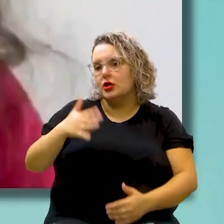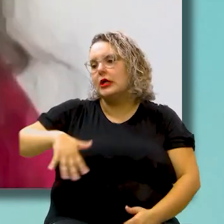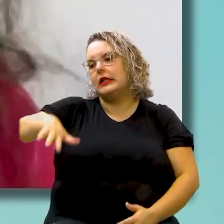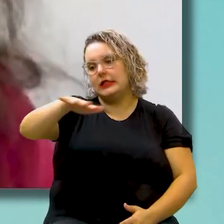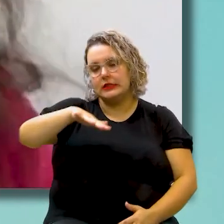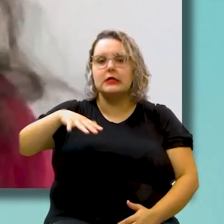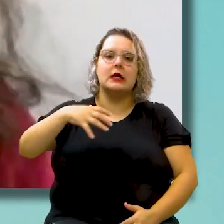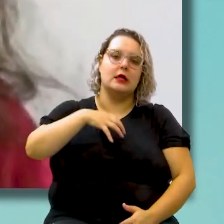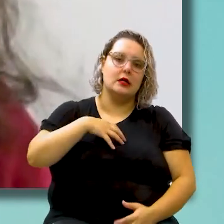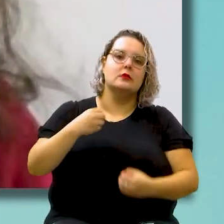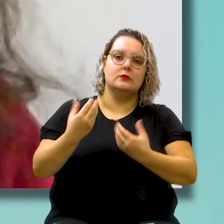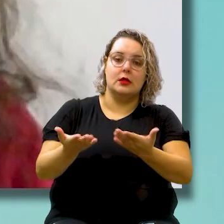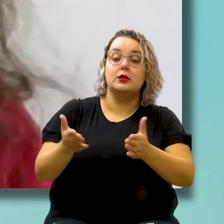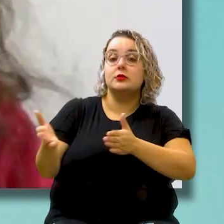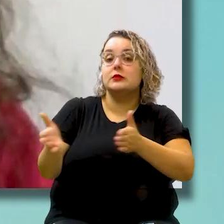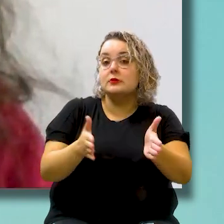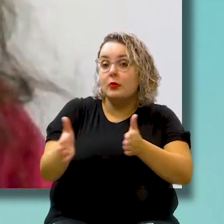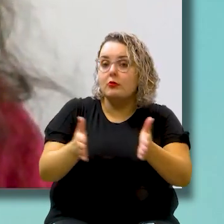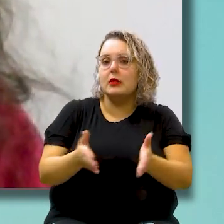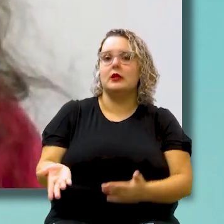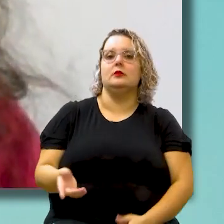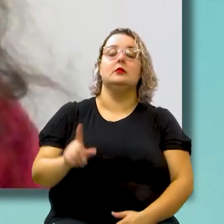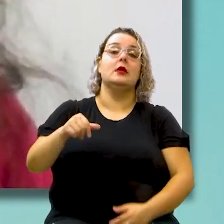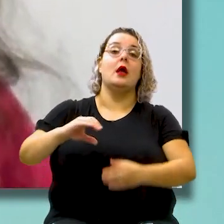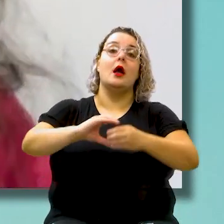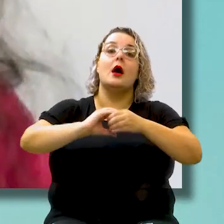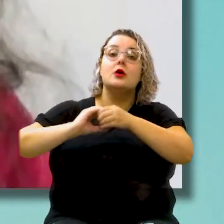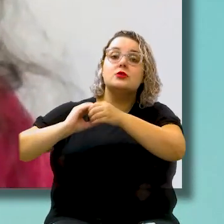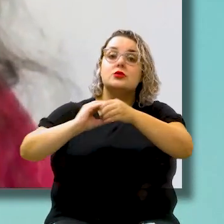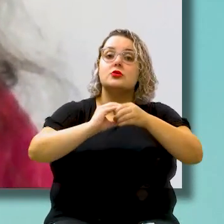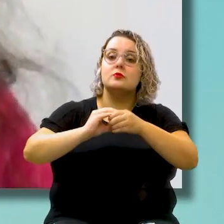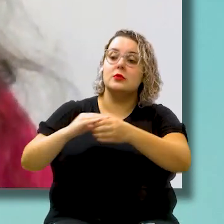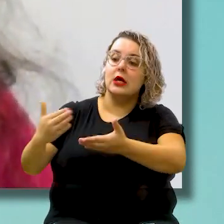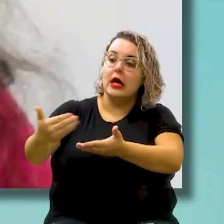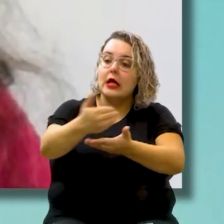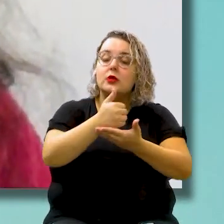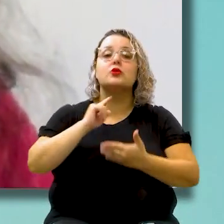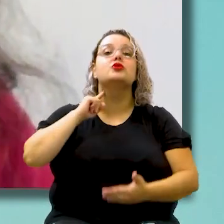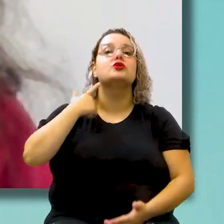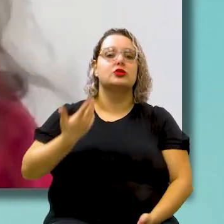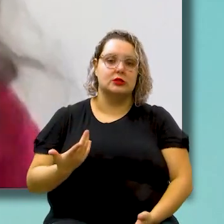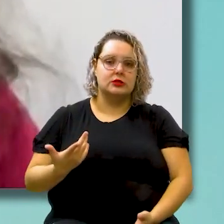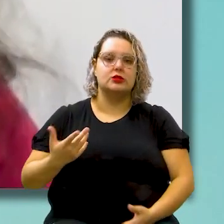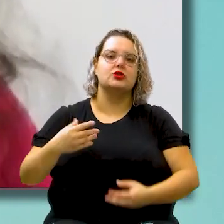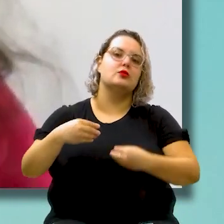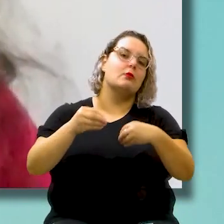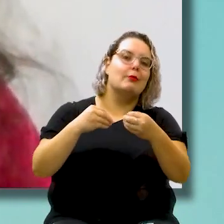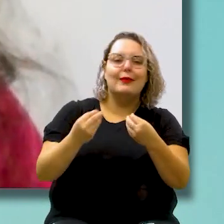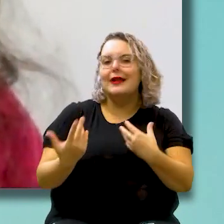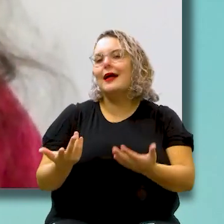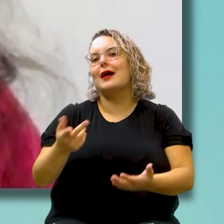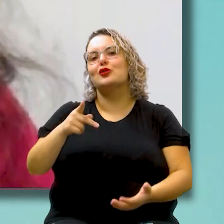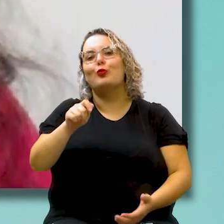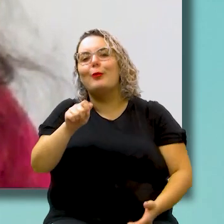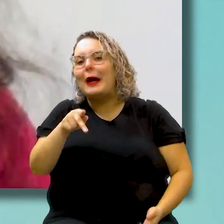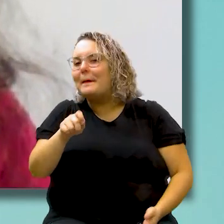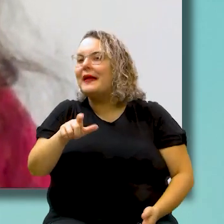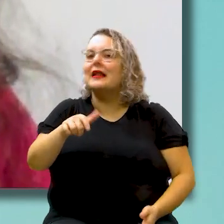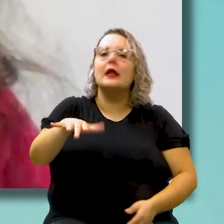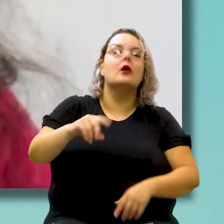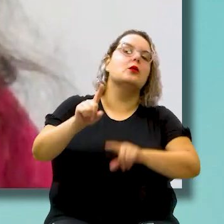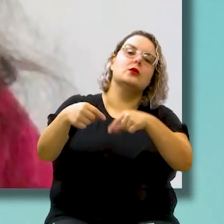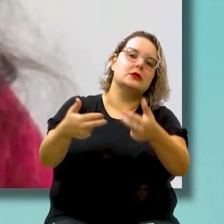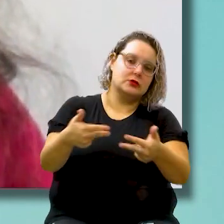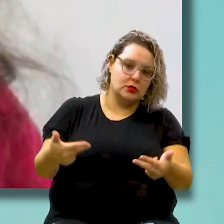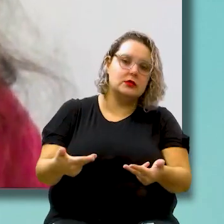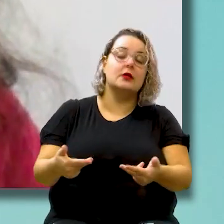muito já nessa condição que a gente está contemporânea, que são as cooperativas de catadores, né? Eles são grandes parceiros da circularidade,